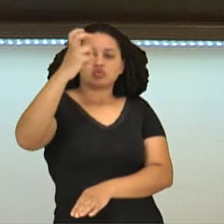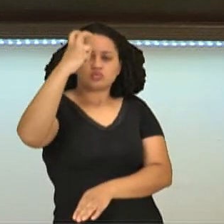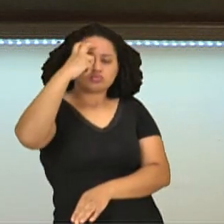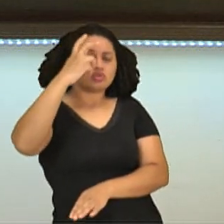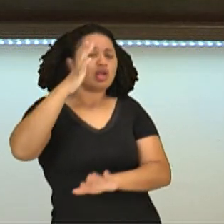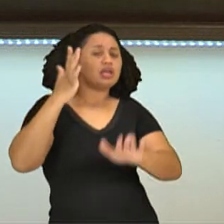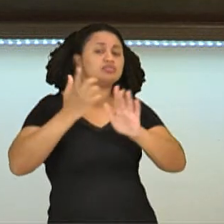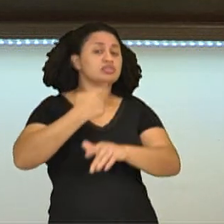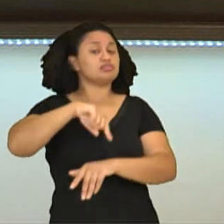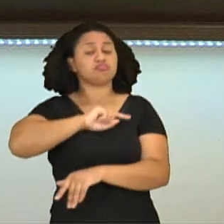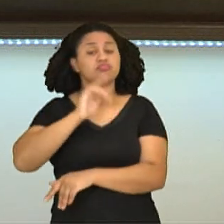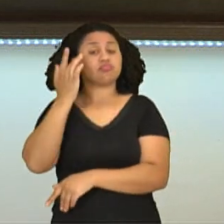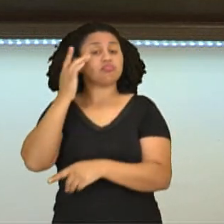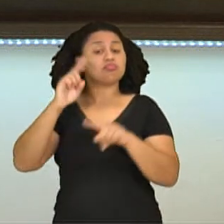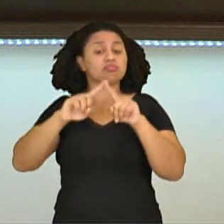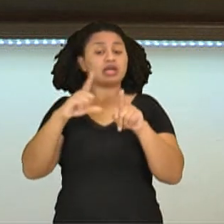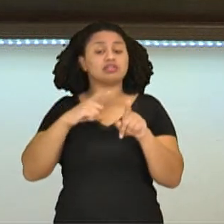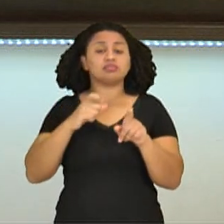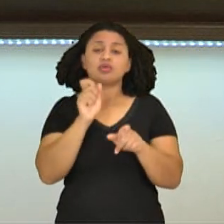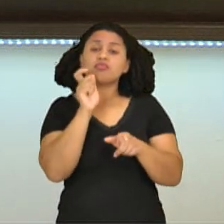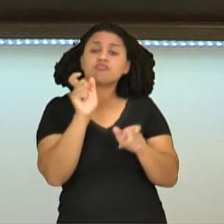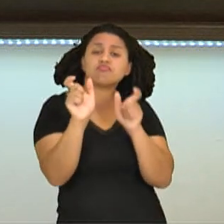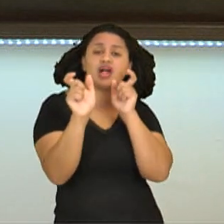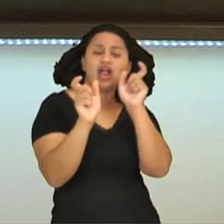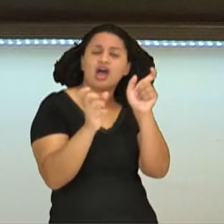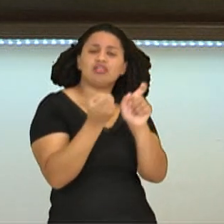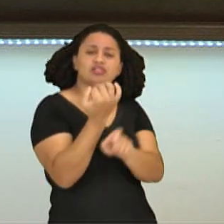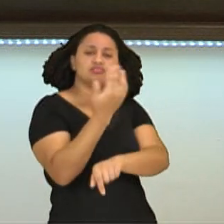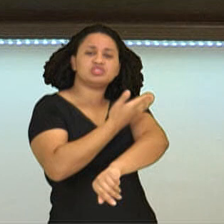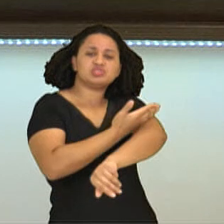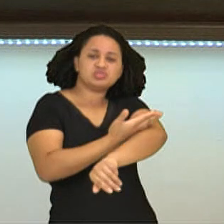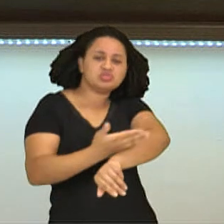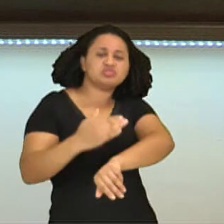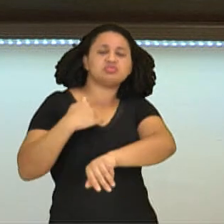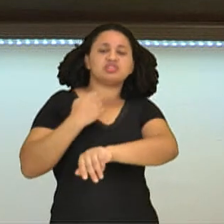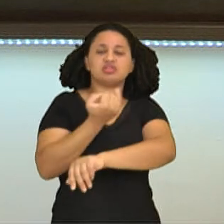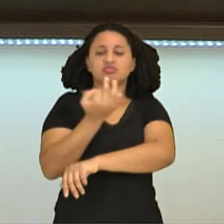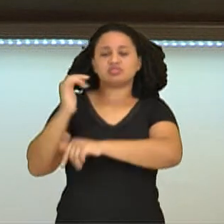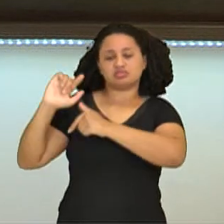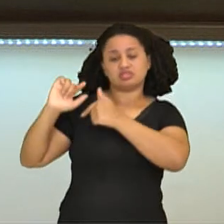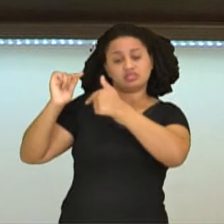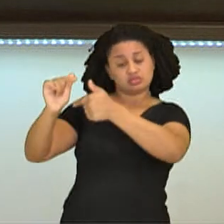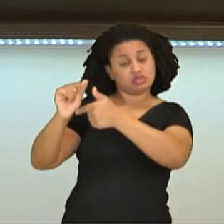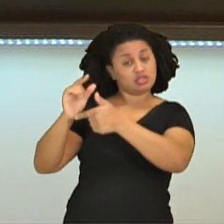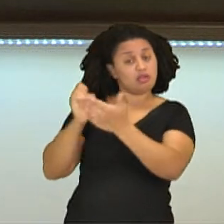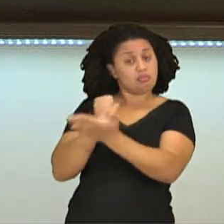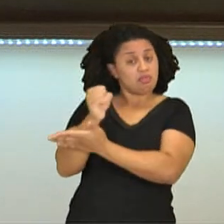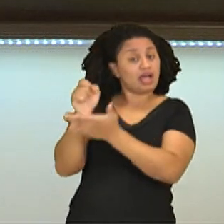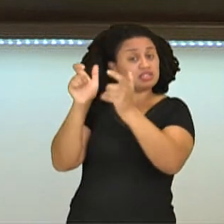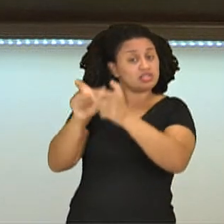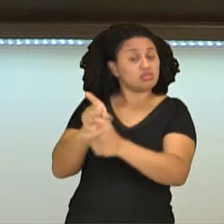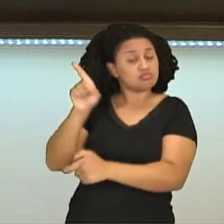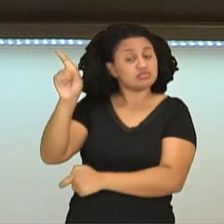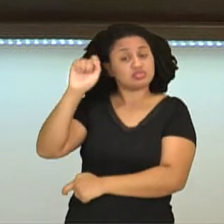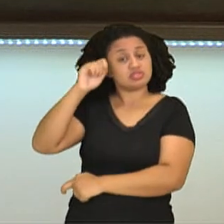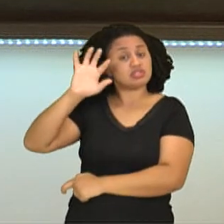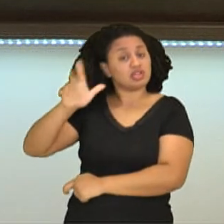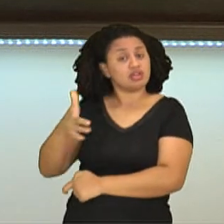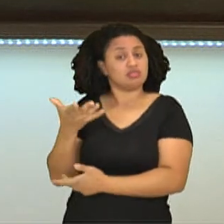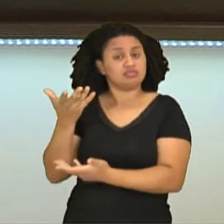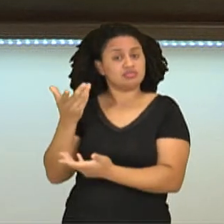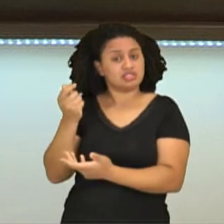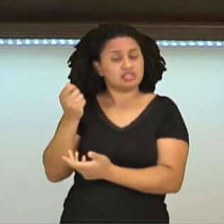uma linguagem, temos palavras, temos costumes e tradições africanas que vieram herdadas por